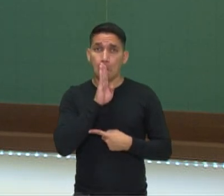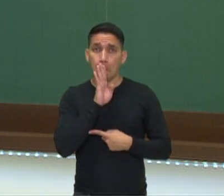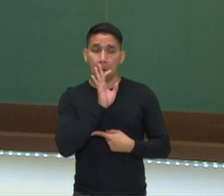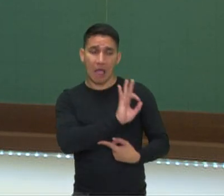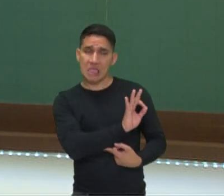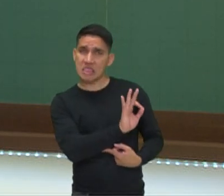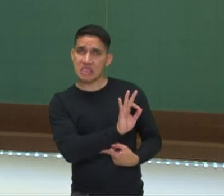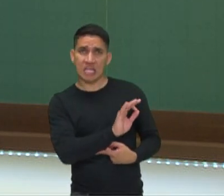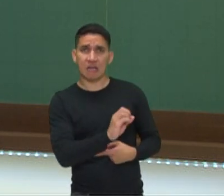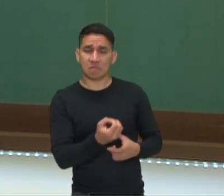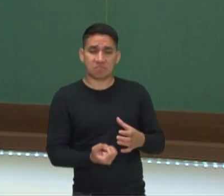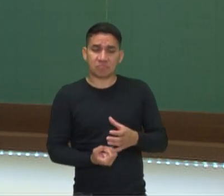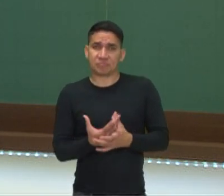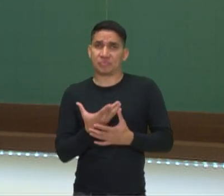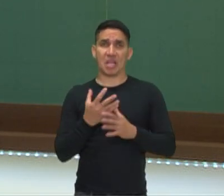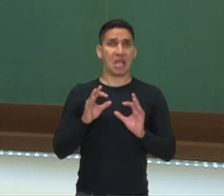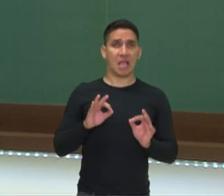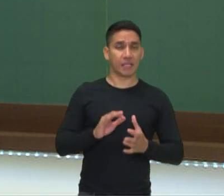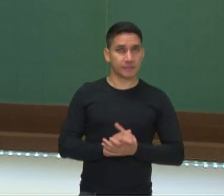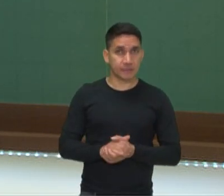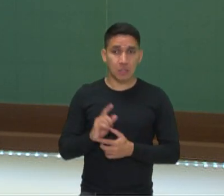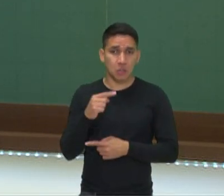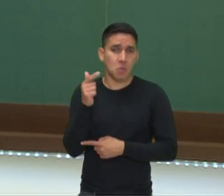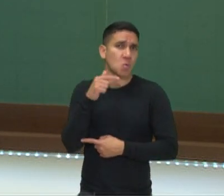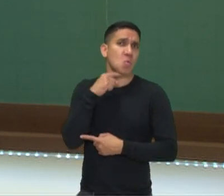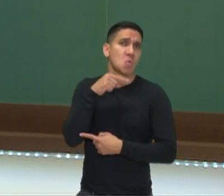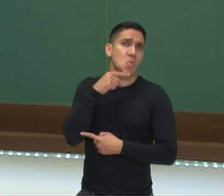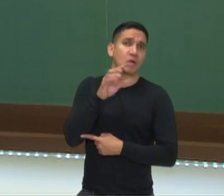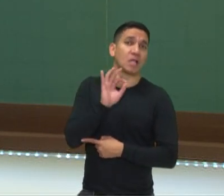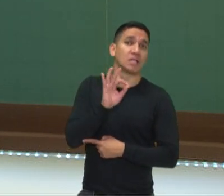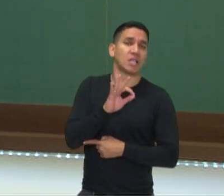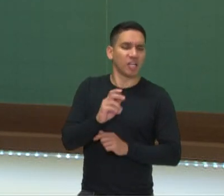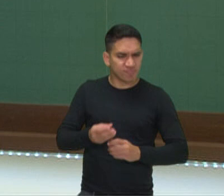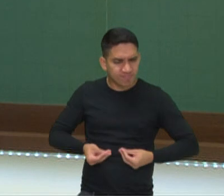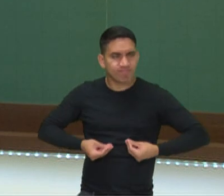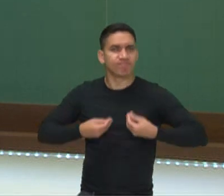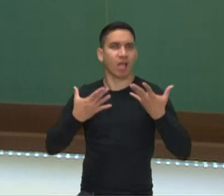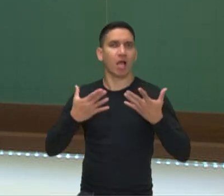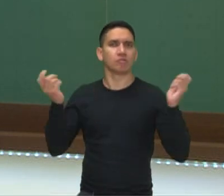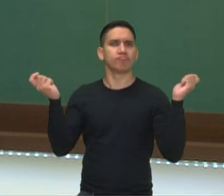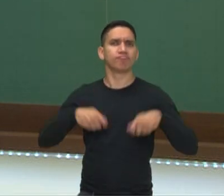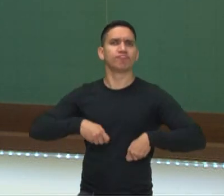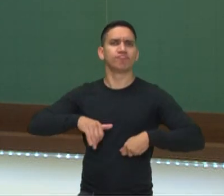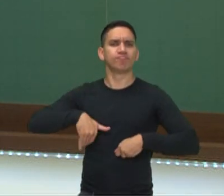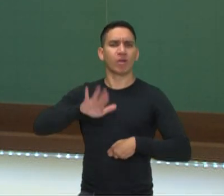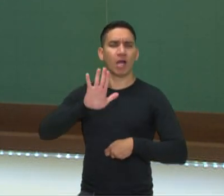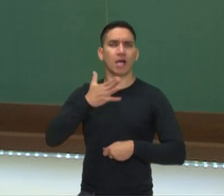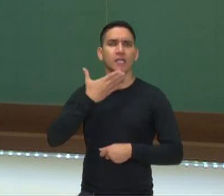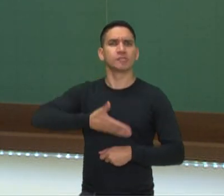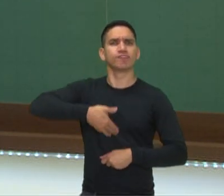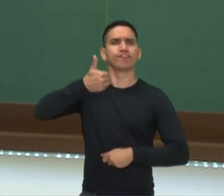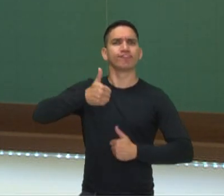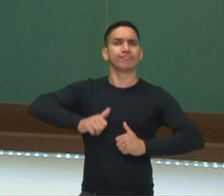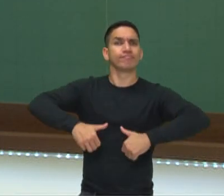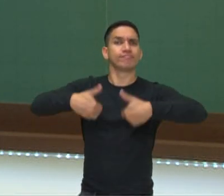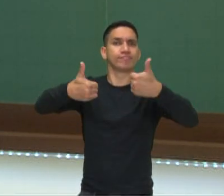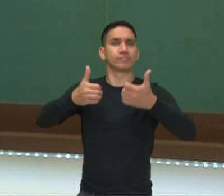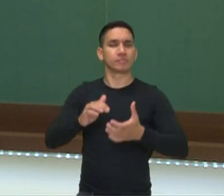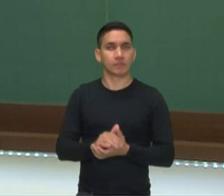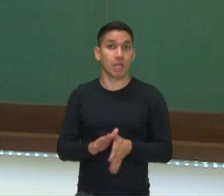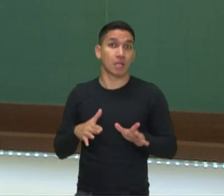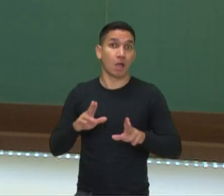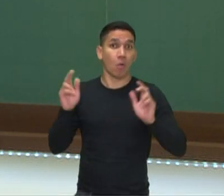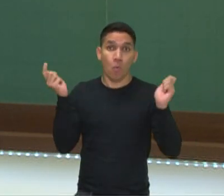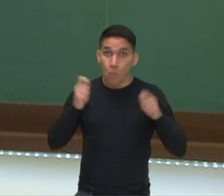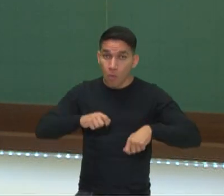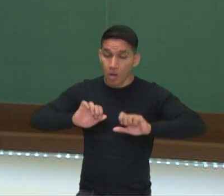ele não vai aparecer, a gente não consegue potencializar isso. Então, para potencializar o talento,